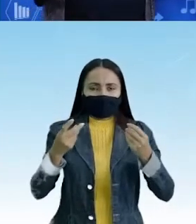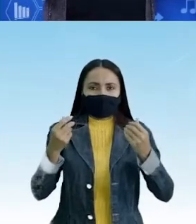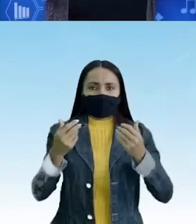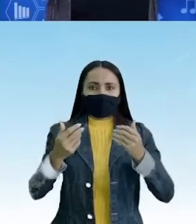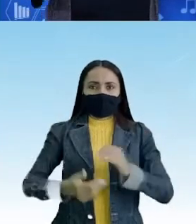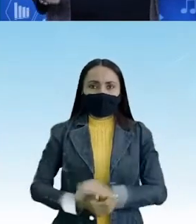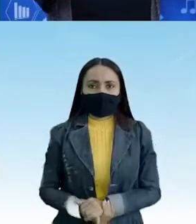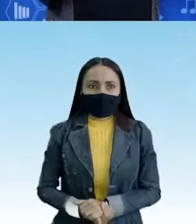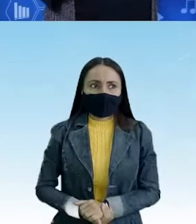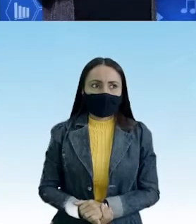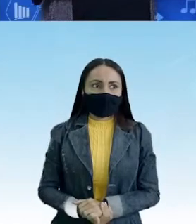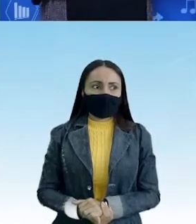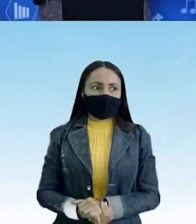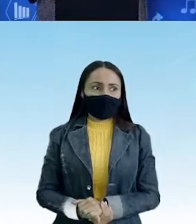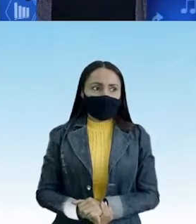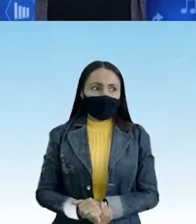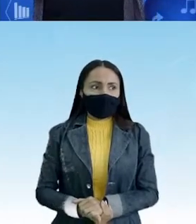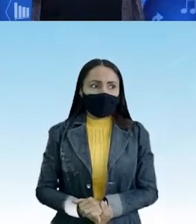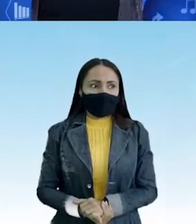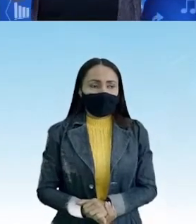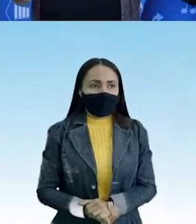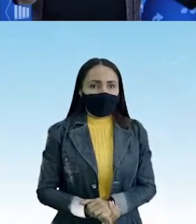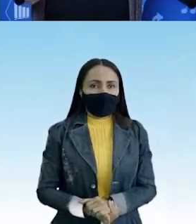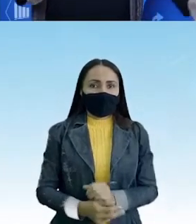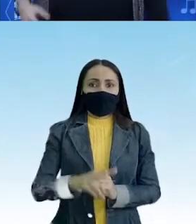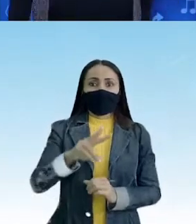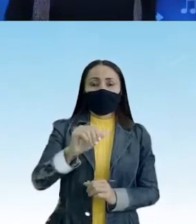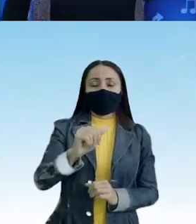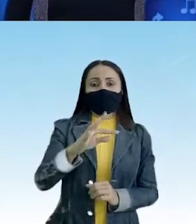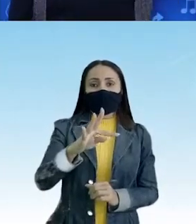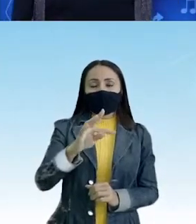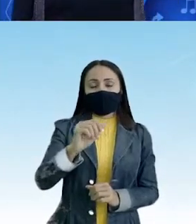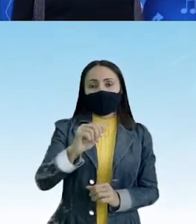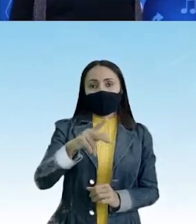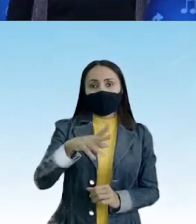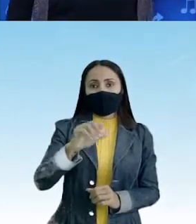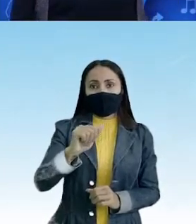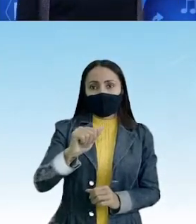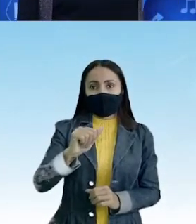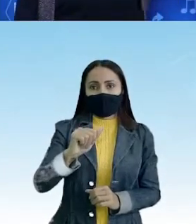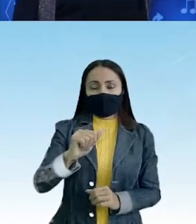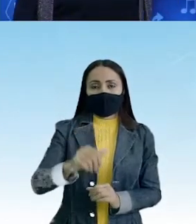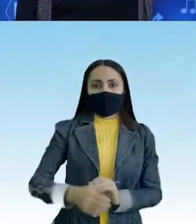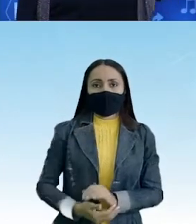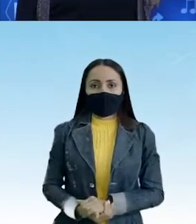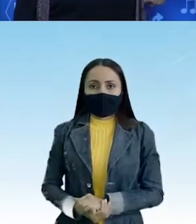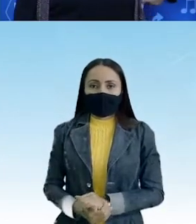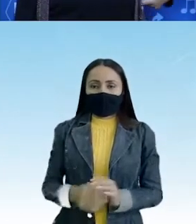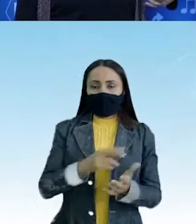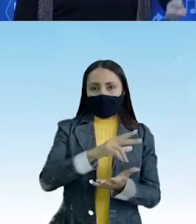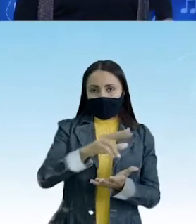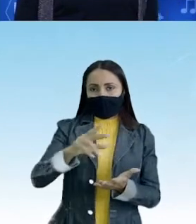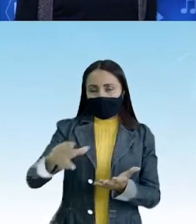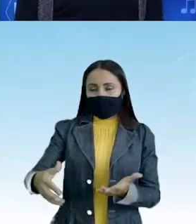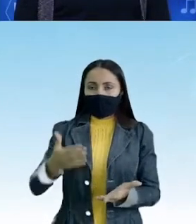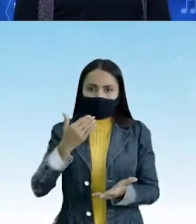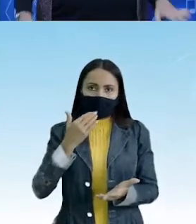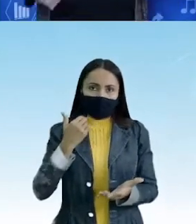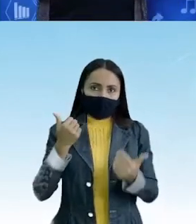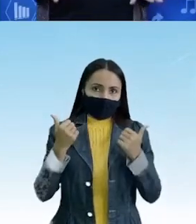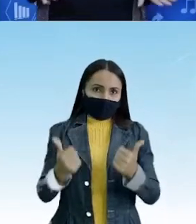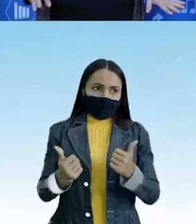conhecido do que aqui mais em Pernambuco. Vatapá também, o caruru e etc. Tá bom, meus